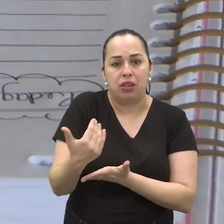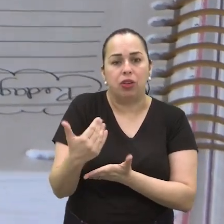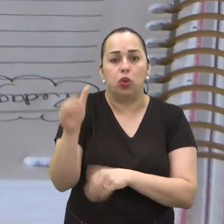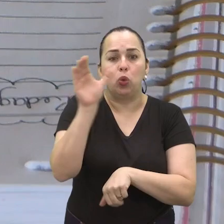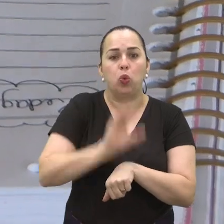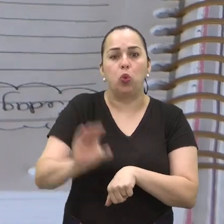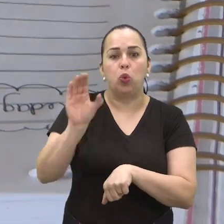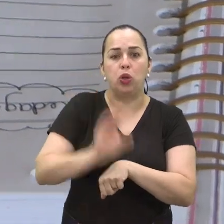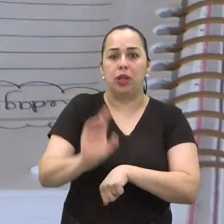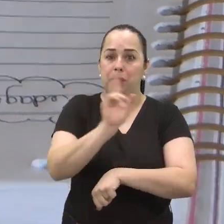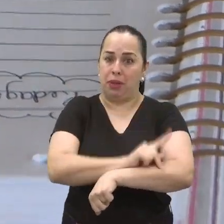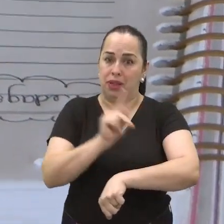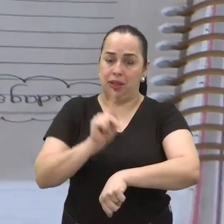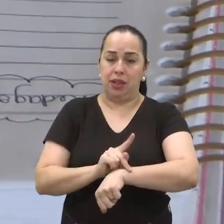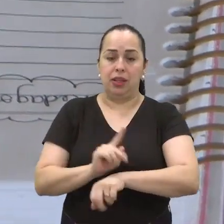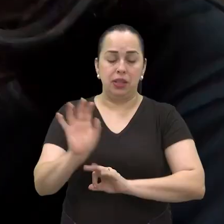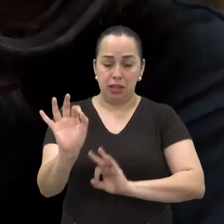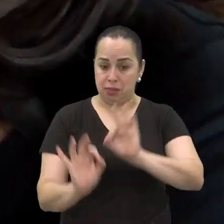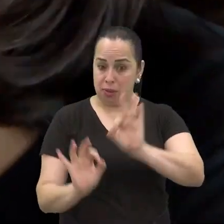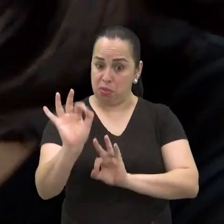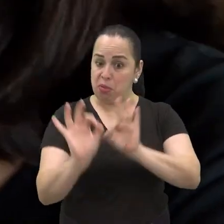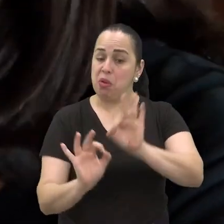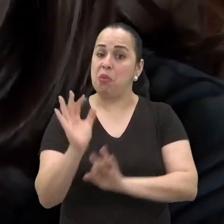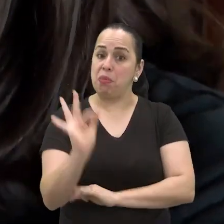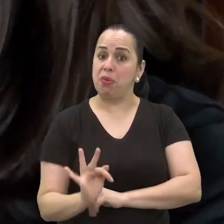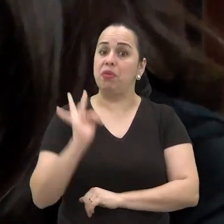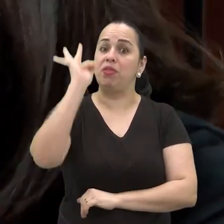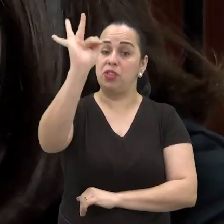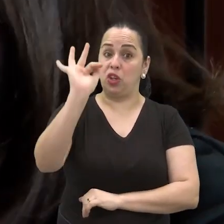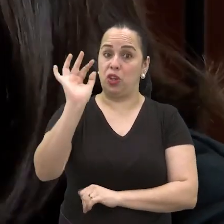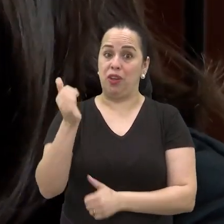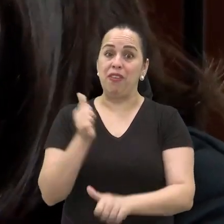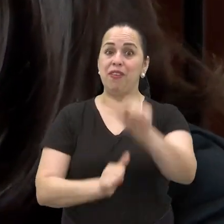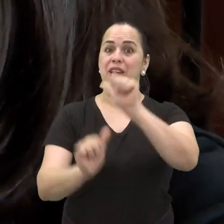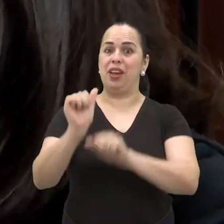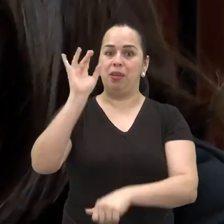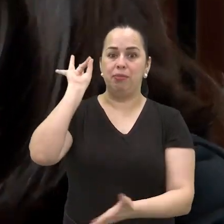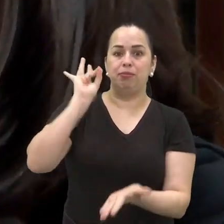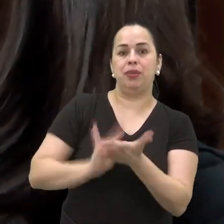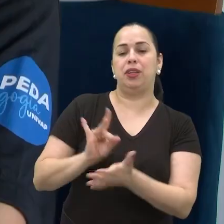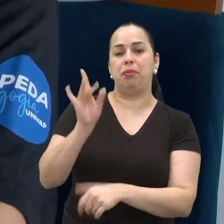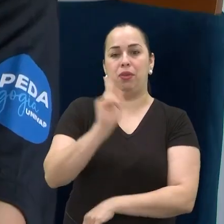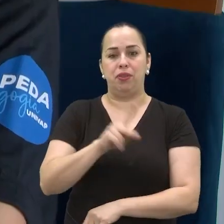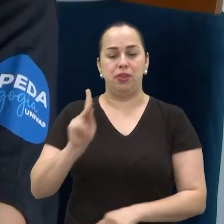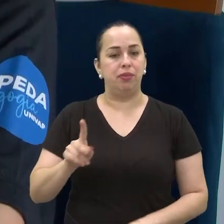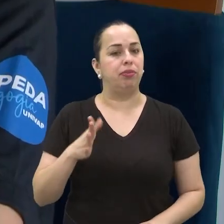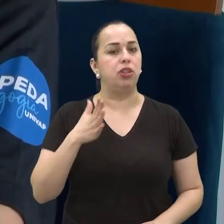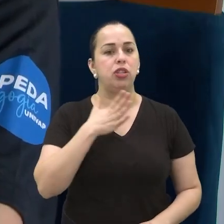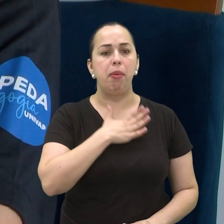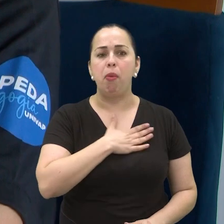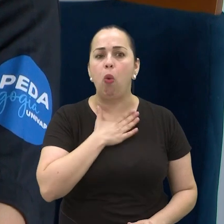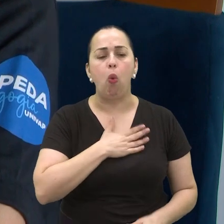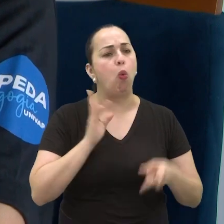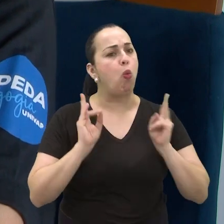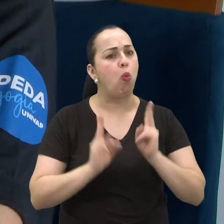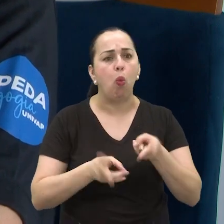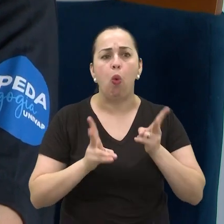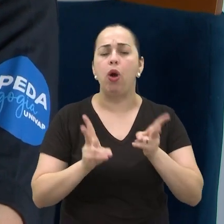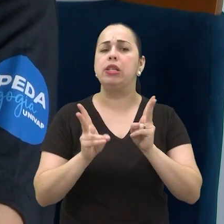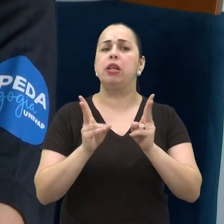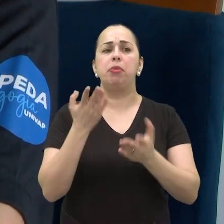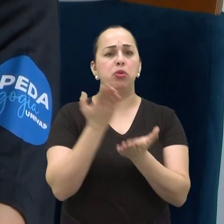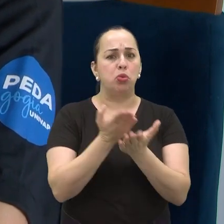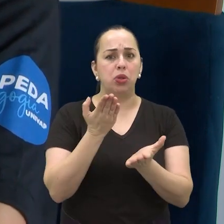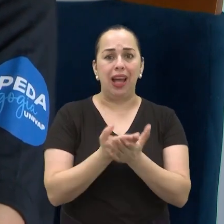primeiros passos no curso de pedagogia e se prepara para o futuro, quando será professora. Eu sempre gostei mesmo de estudar